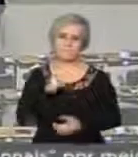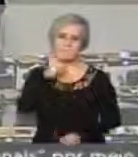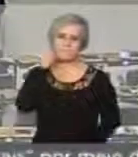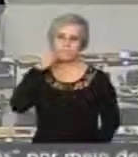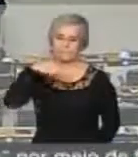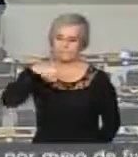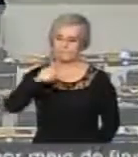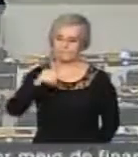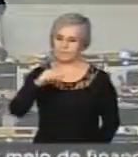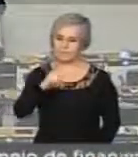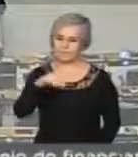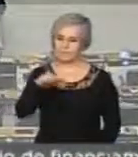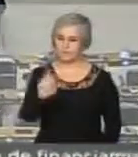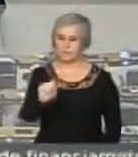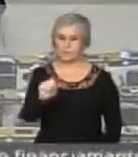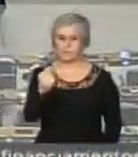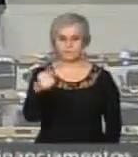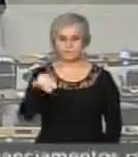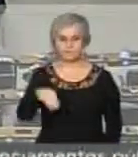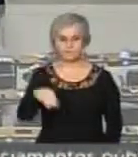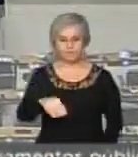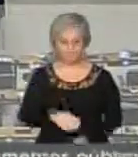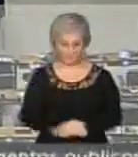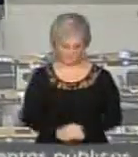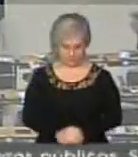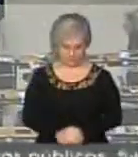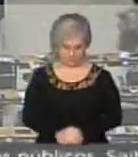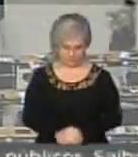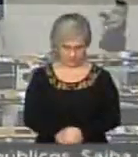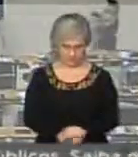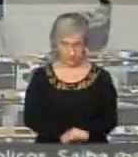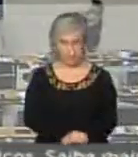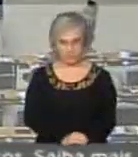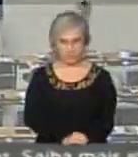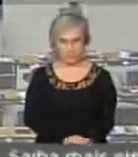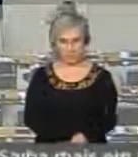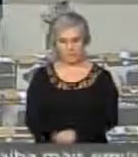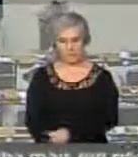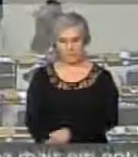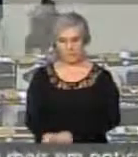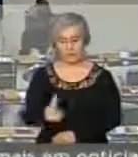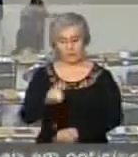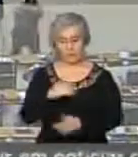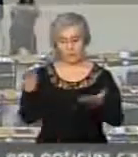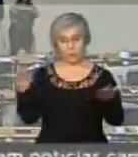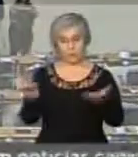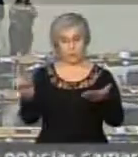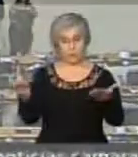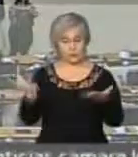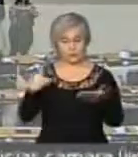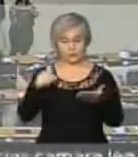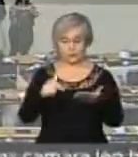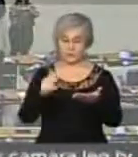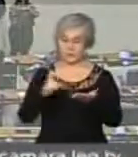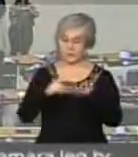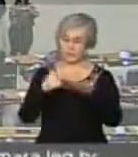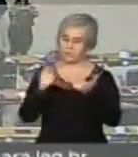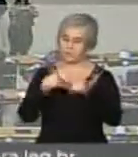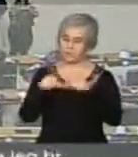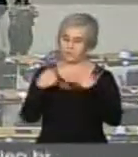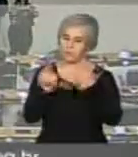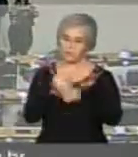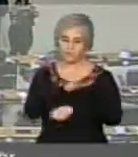Um minuto para vossa excelência. Por um minuto, presidente, eu estou mais de meia hora, deputados, quero um minuto só. Tivemos hoje uma reunião da